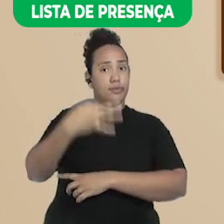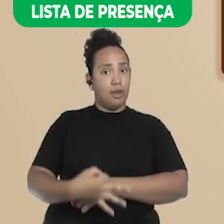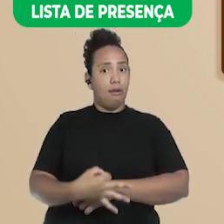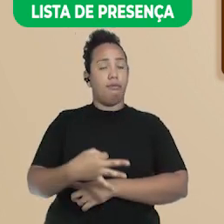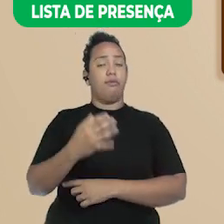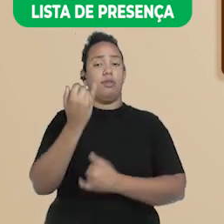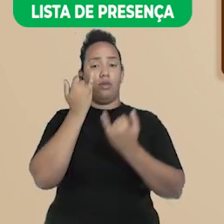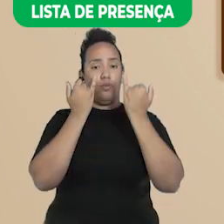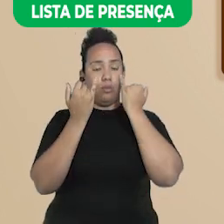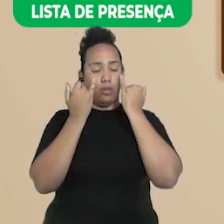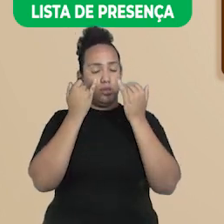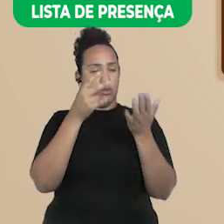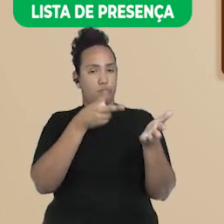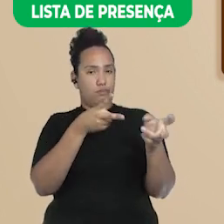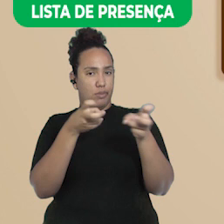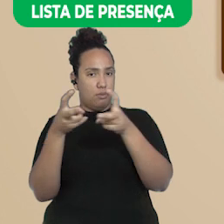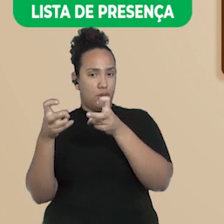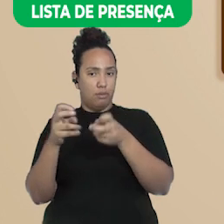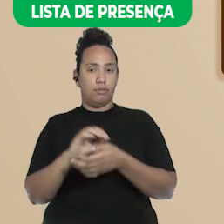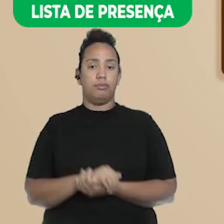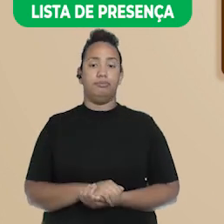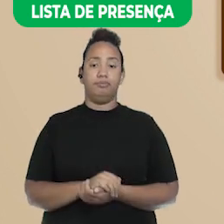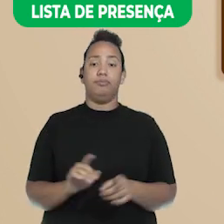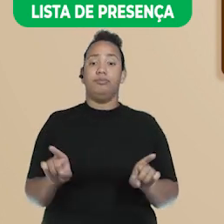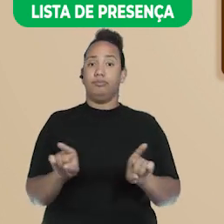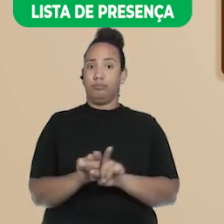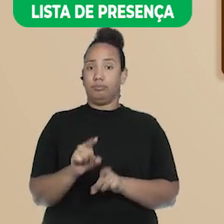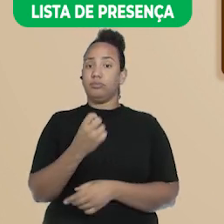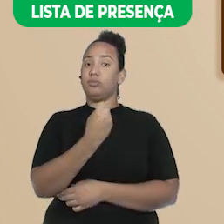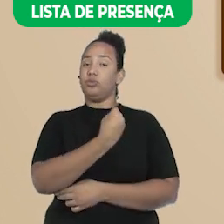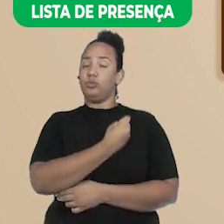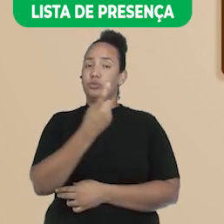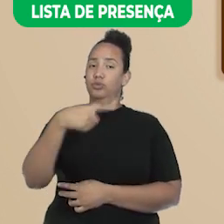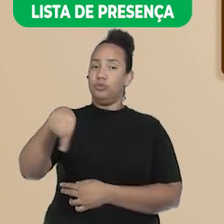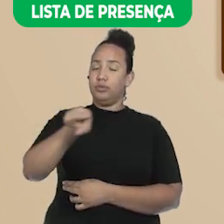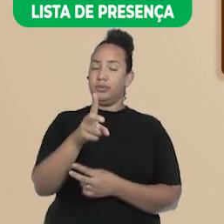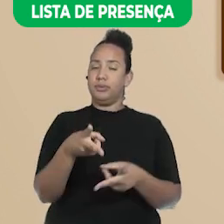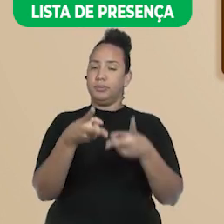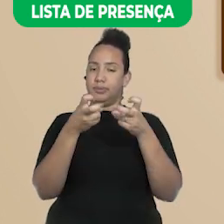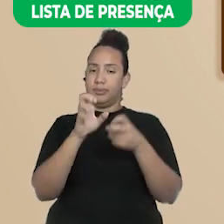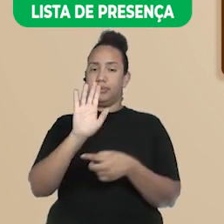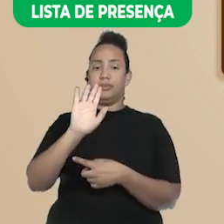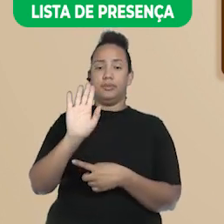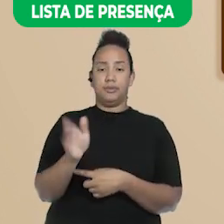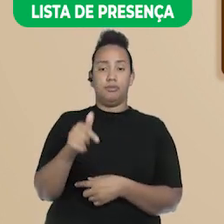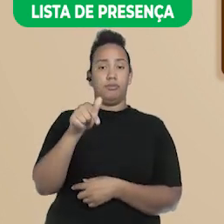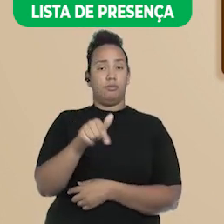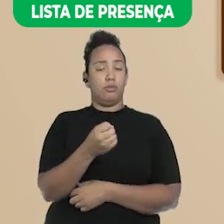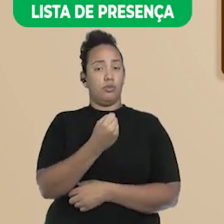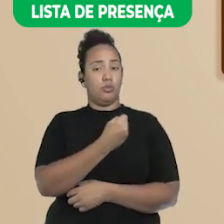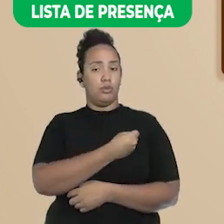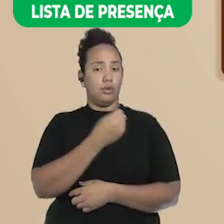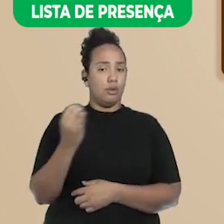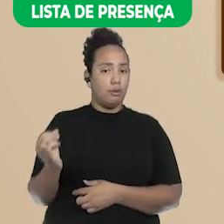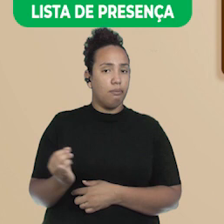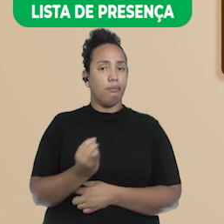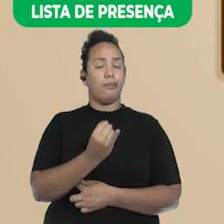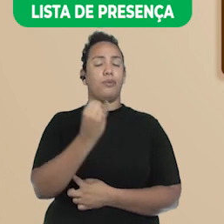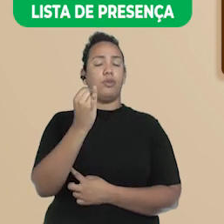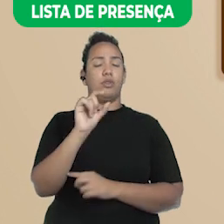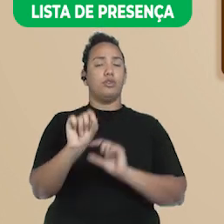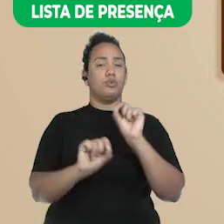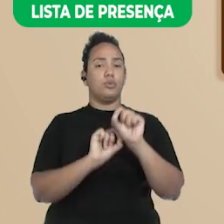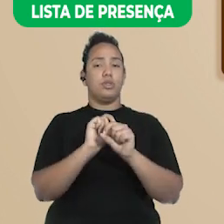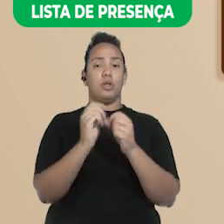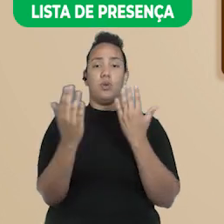informação. Os números, que como já devem ter percebido, estes são essenciais para comparar